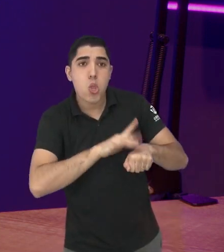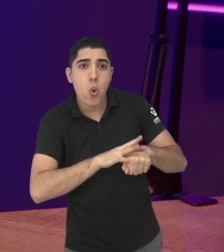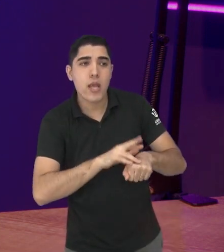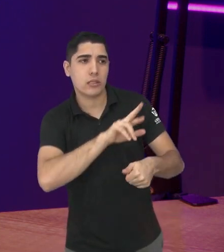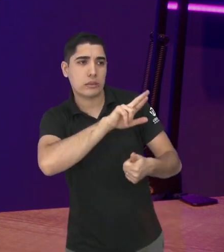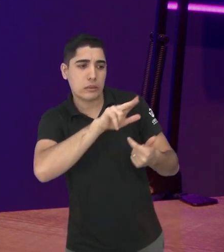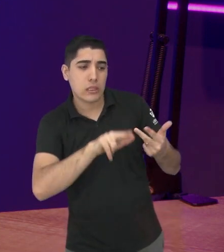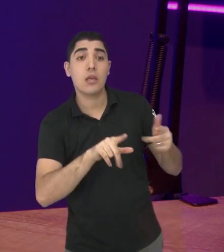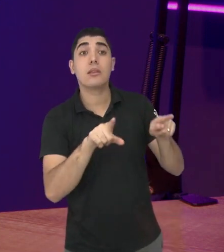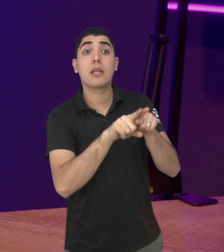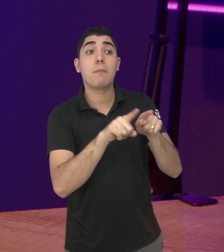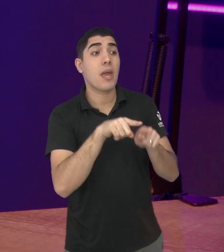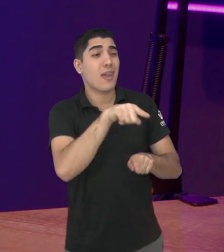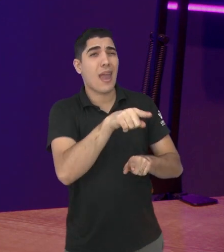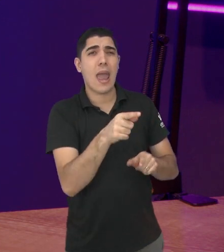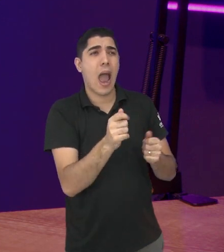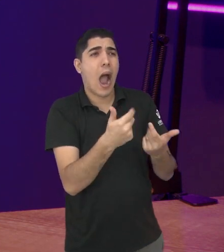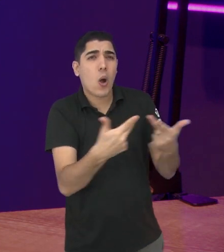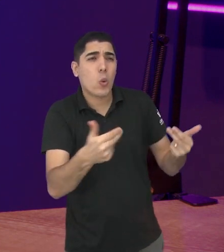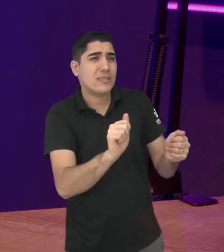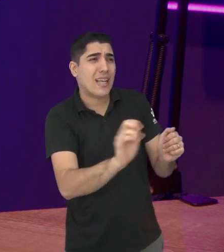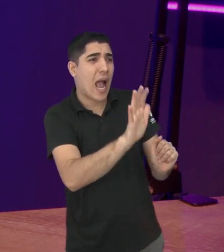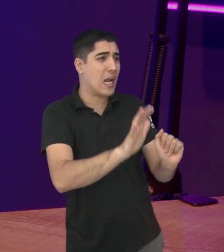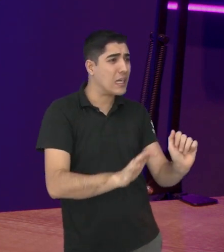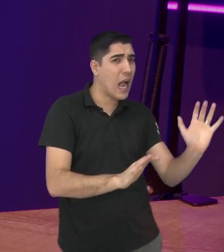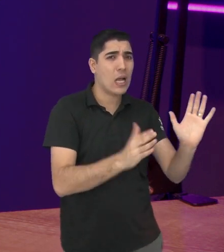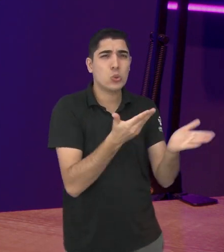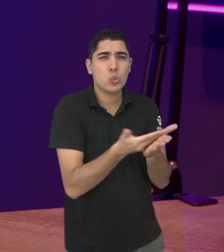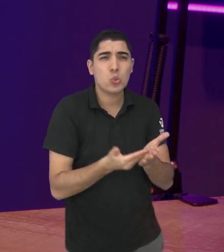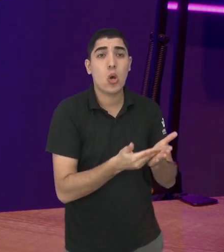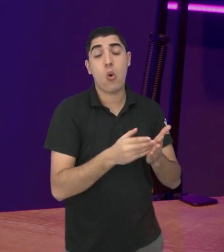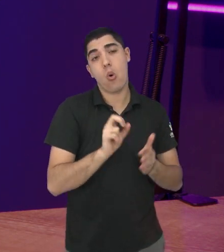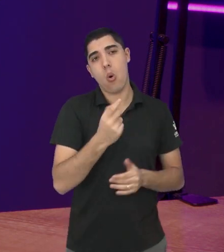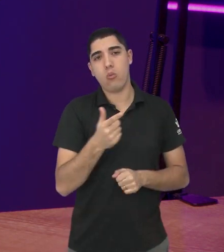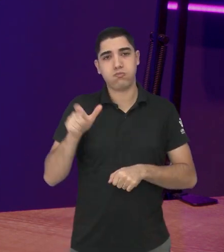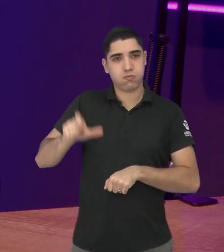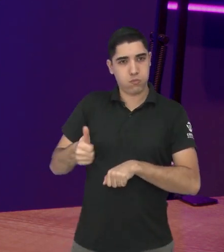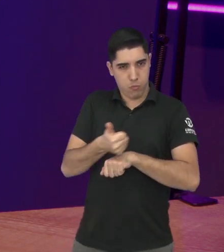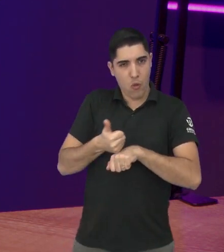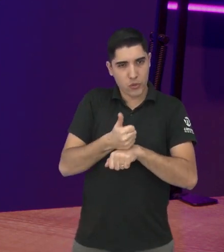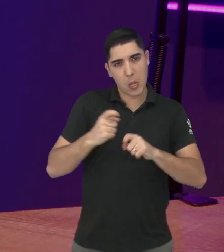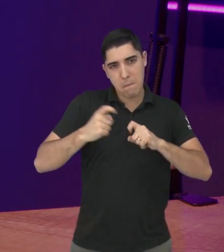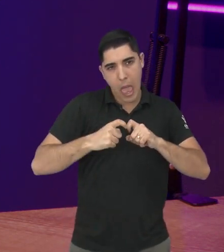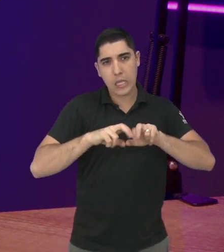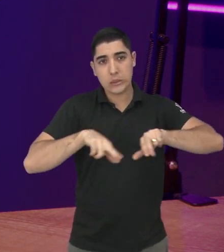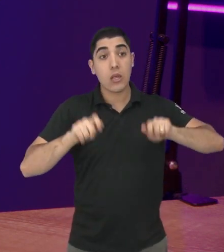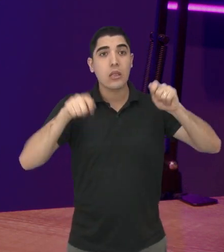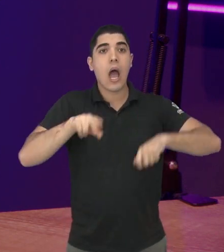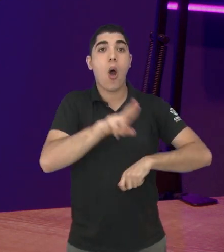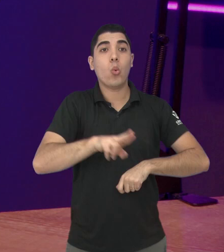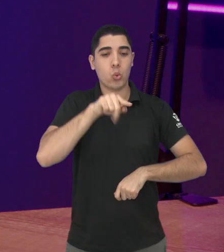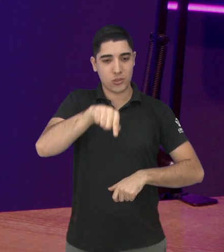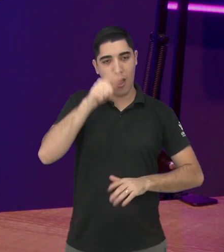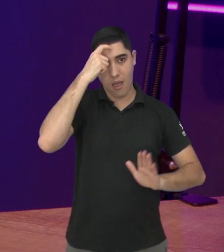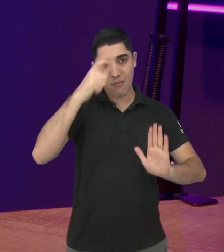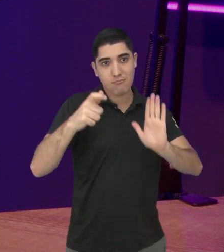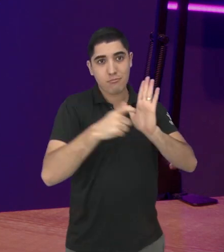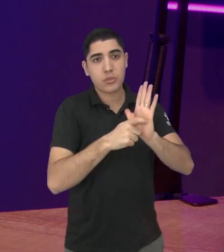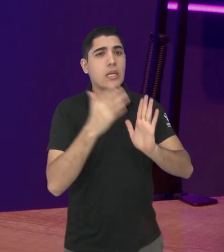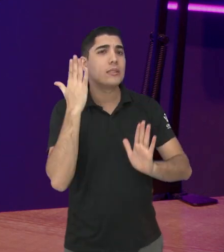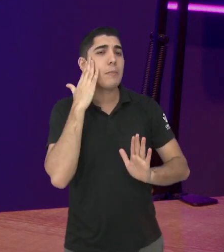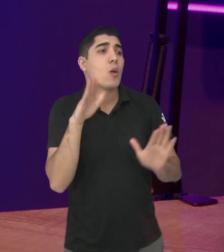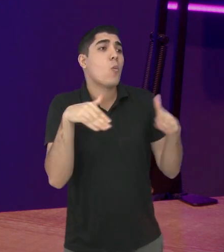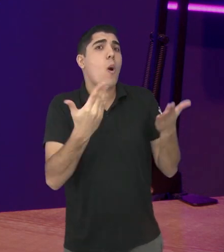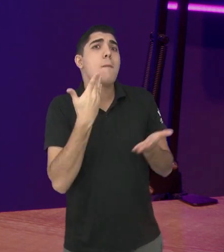precisos, reduzindo custos, porque daí você também consegue, né, os profissionais, com a ajuda da inteligência artificial, também consegue prever